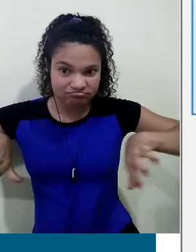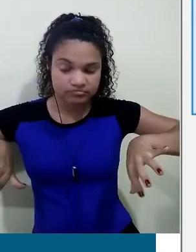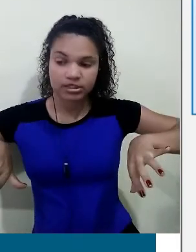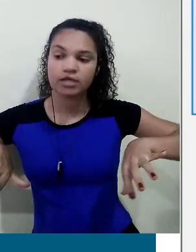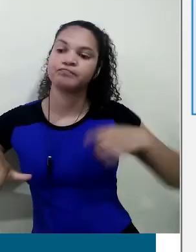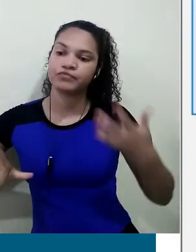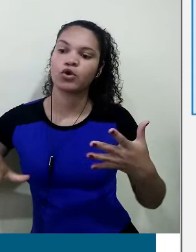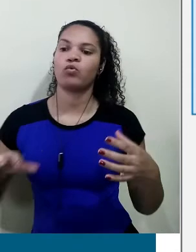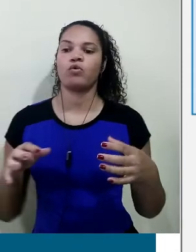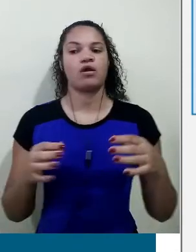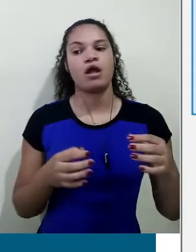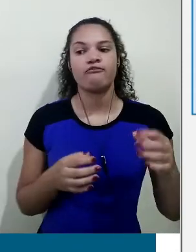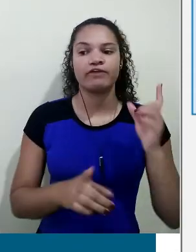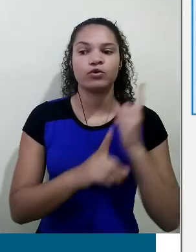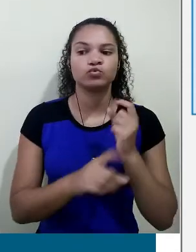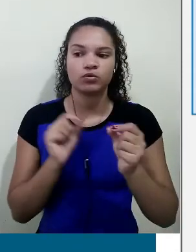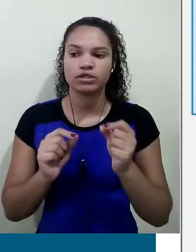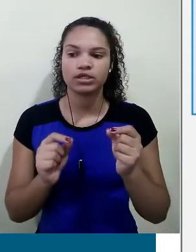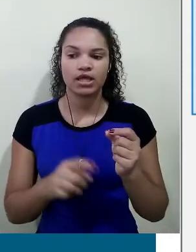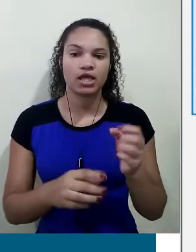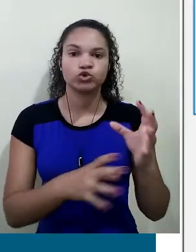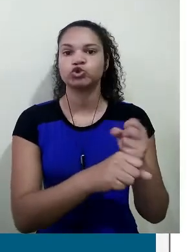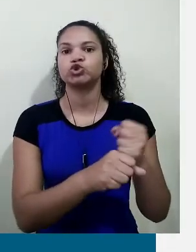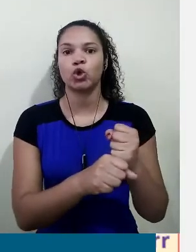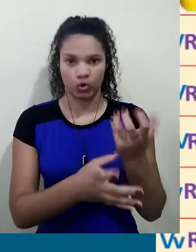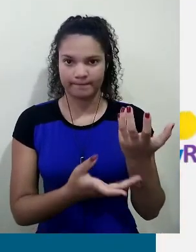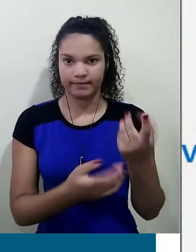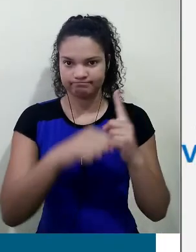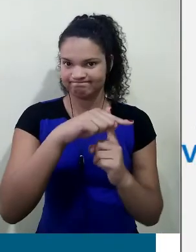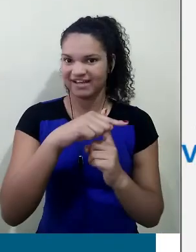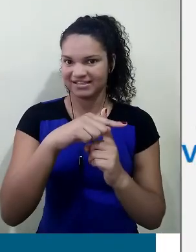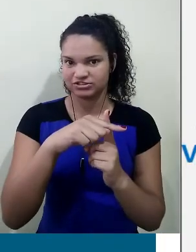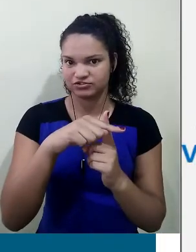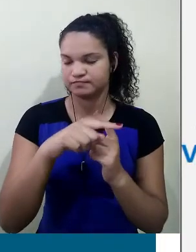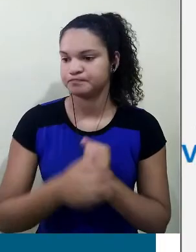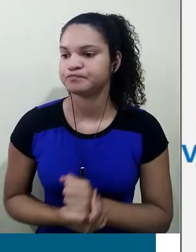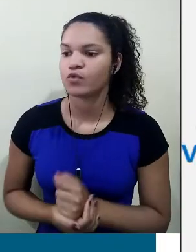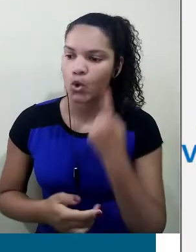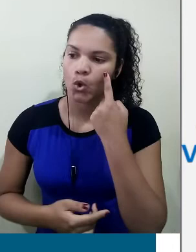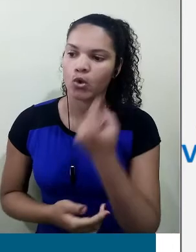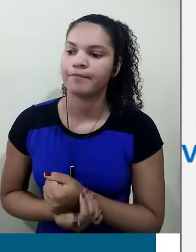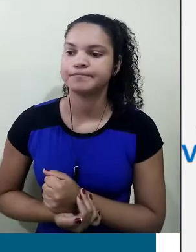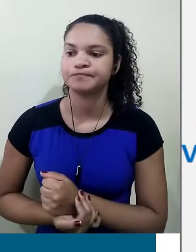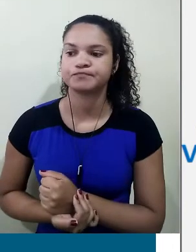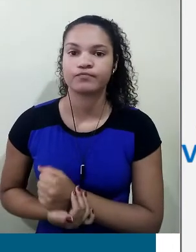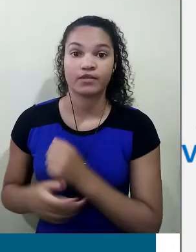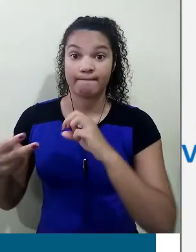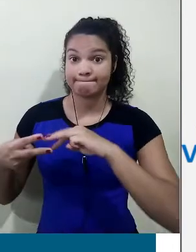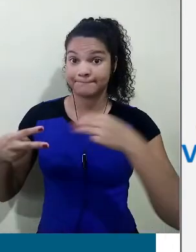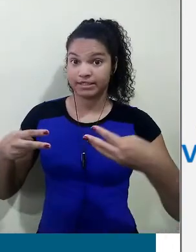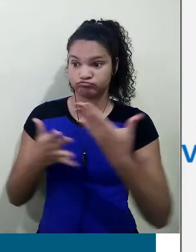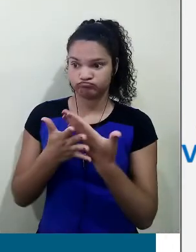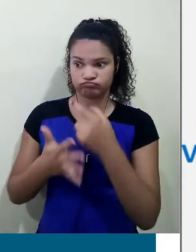probabilidades. E nós vamos ter essa relação. Aplicando isso ao estudo do Mendel, Vamos imaginar aqui